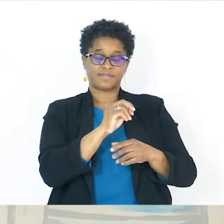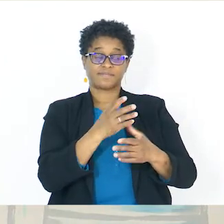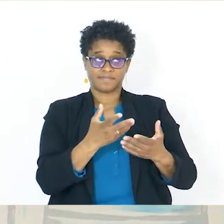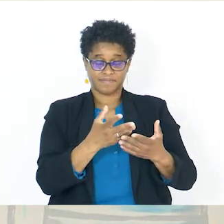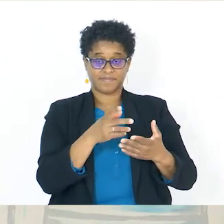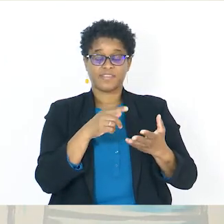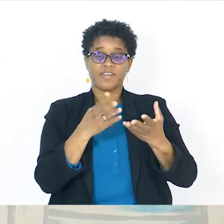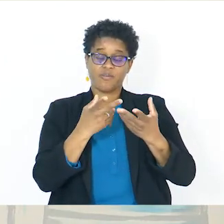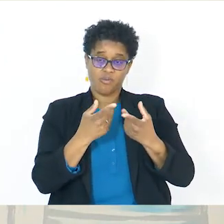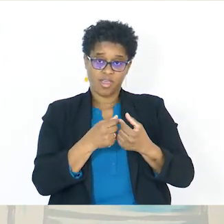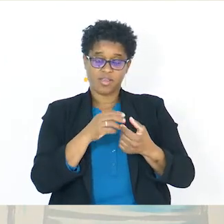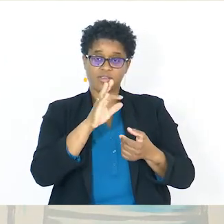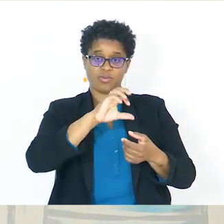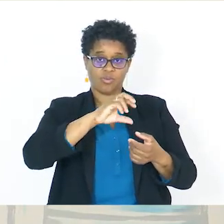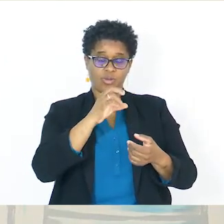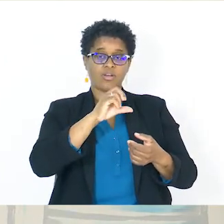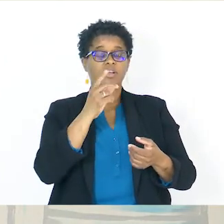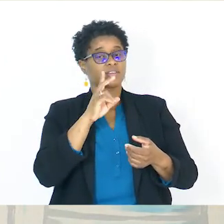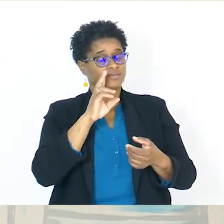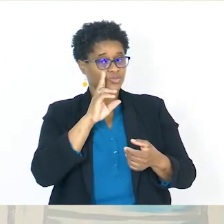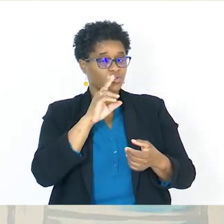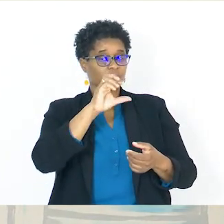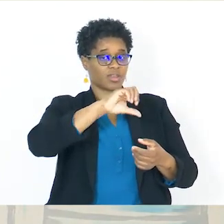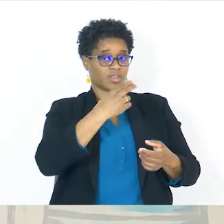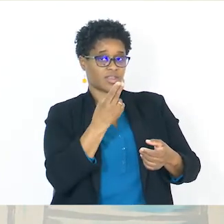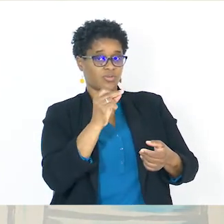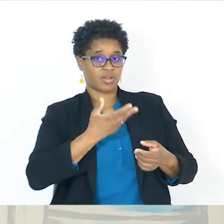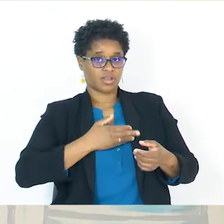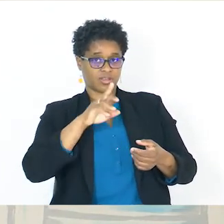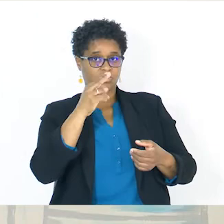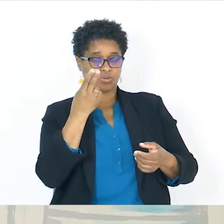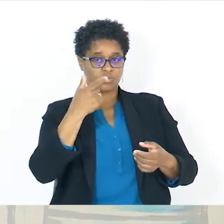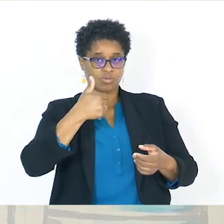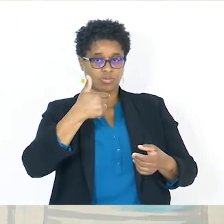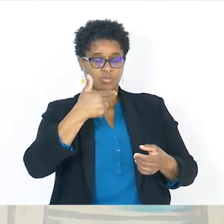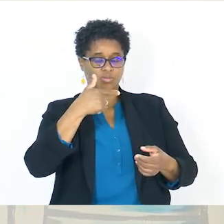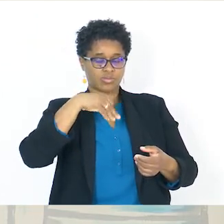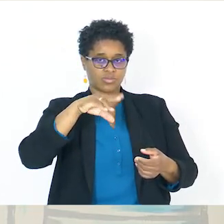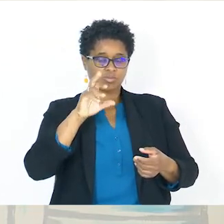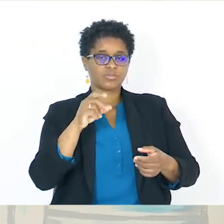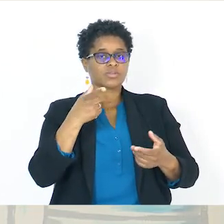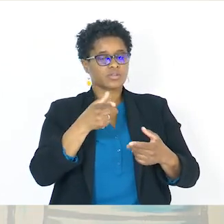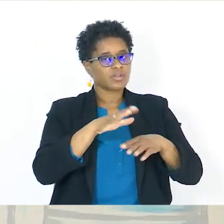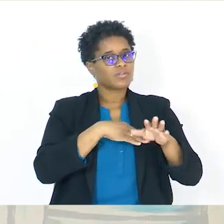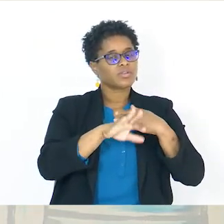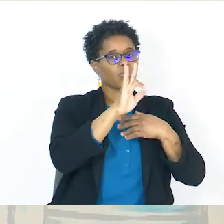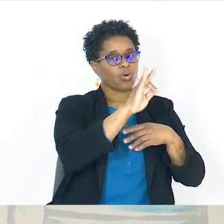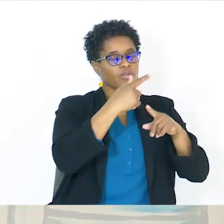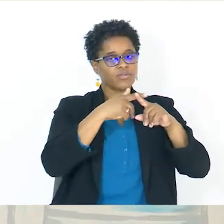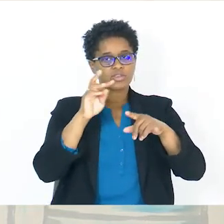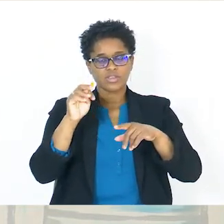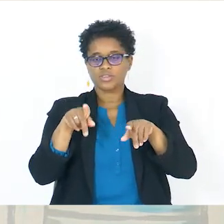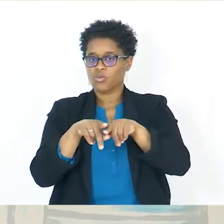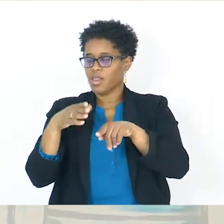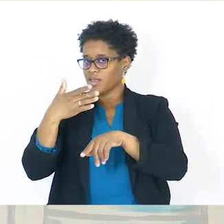3, aliás, vamos calcular o quádruplo. 4 vezes 3. 4 vezes 3 é igual